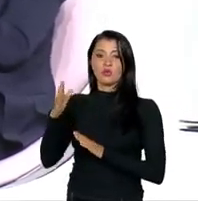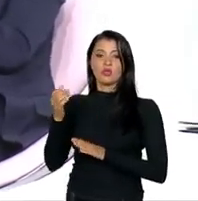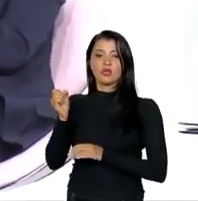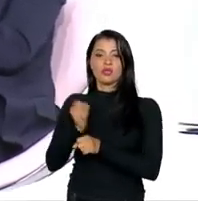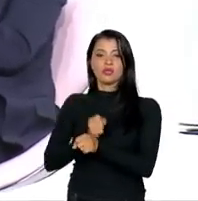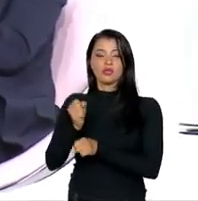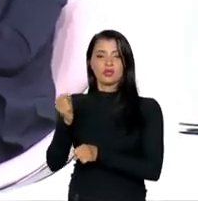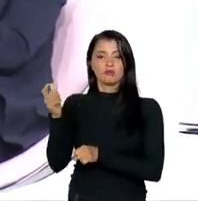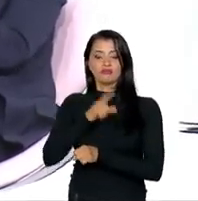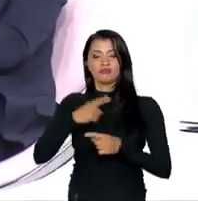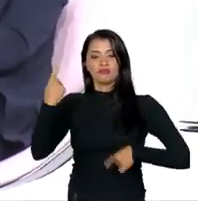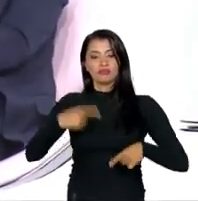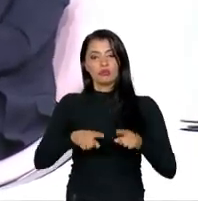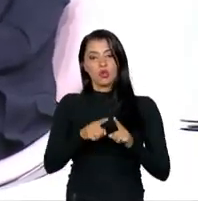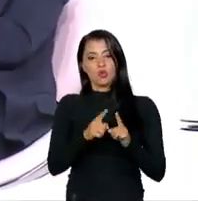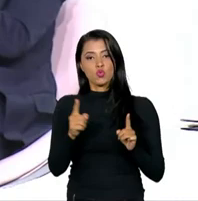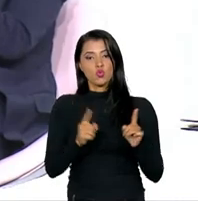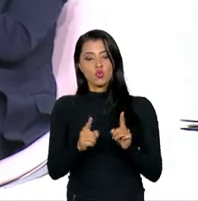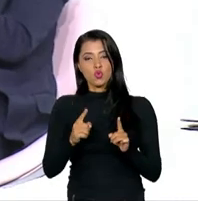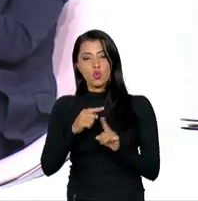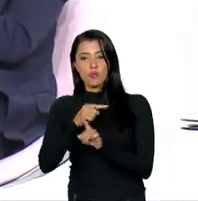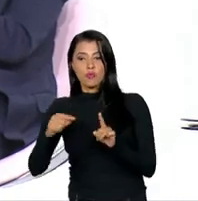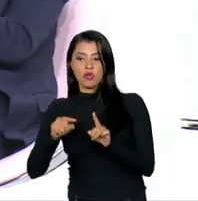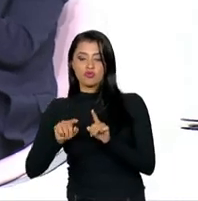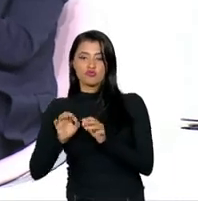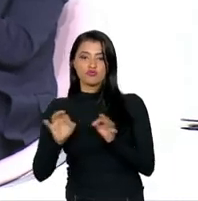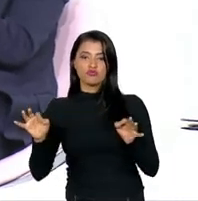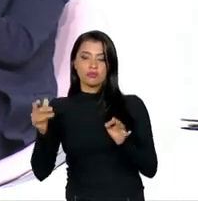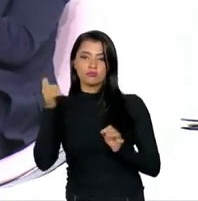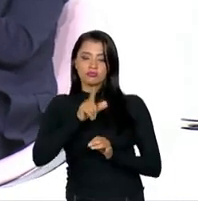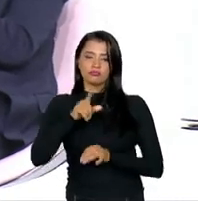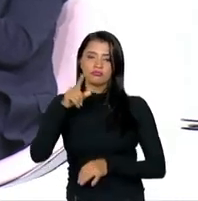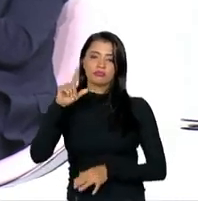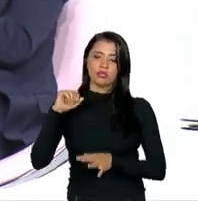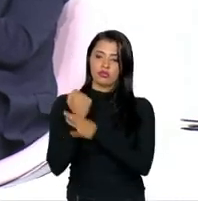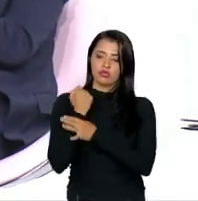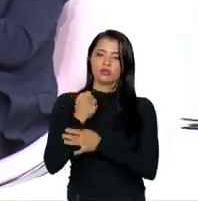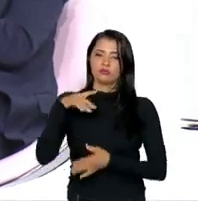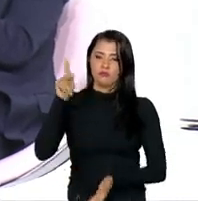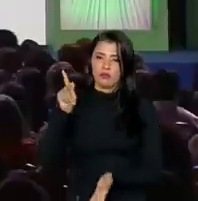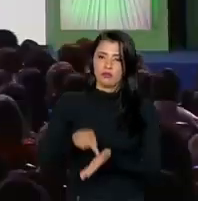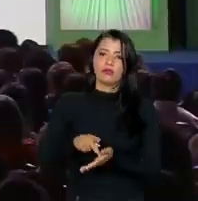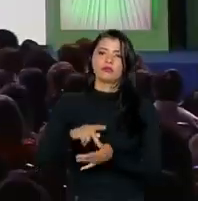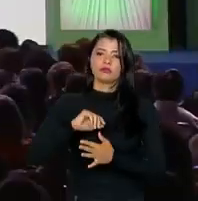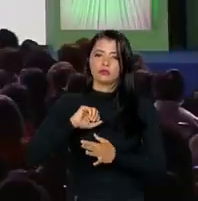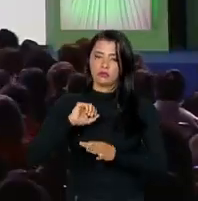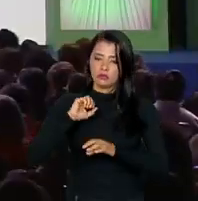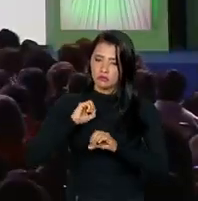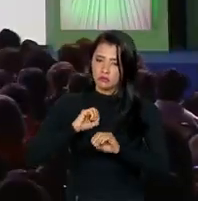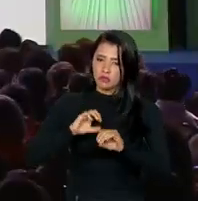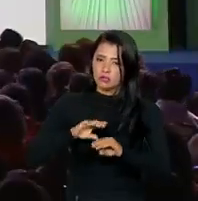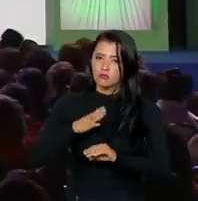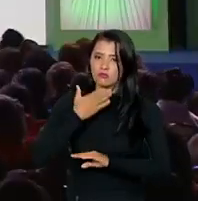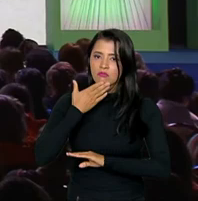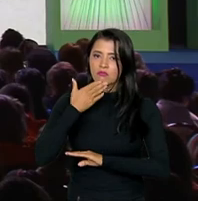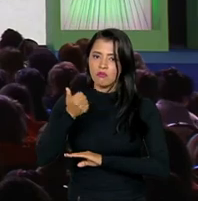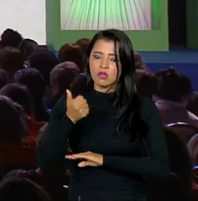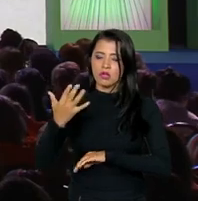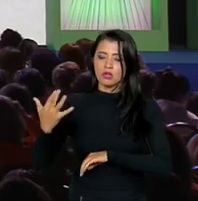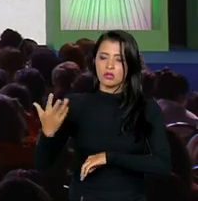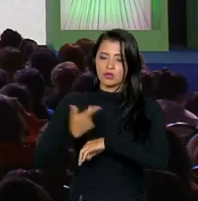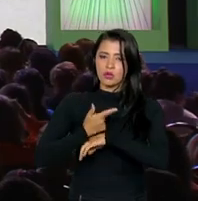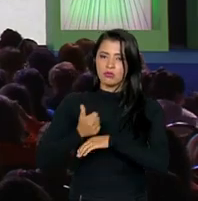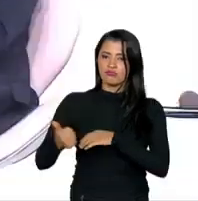de curto, médio e longo prazo para garantir que, de fato, a educação melhore essa qualidade e esteja